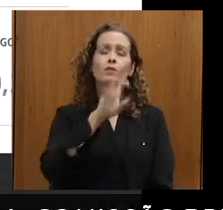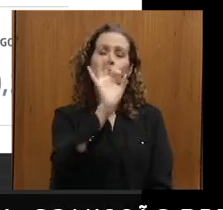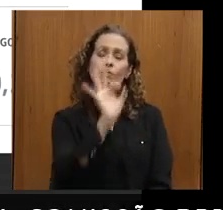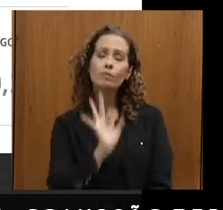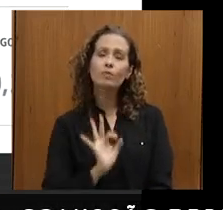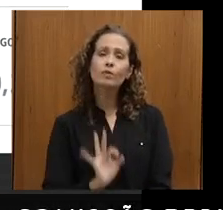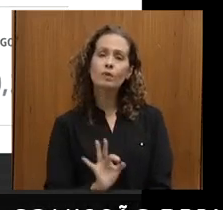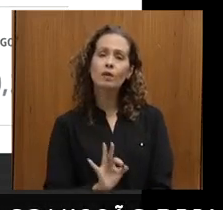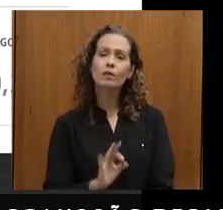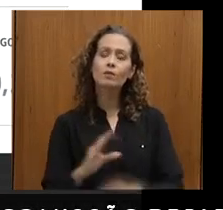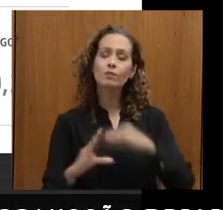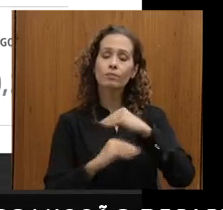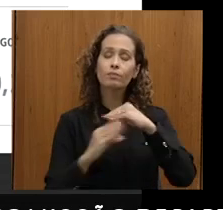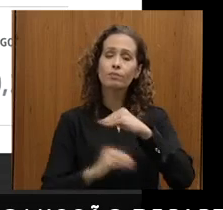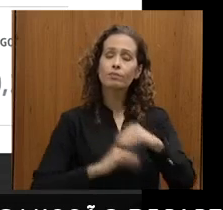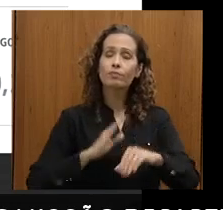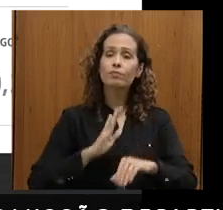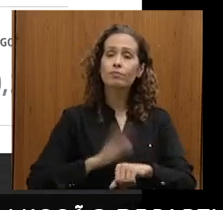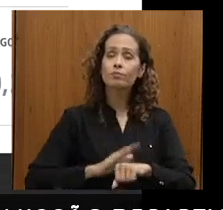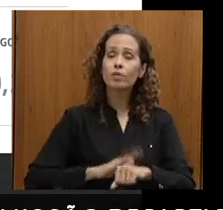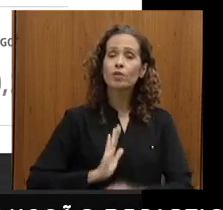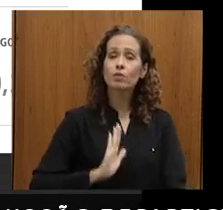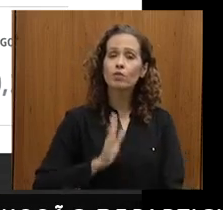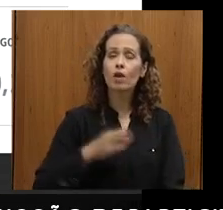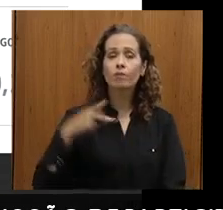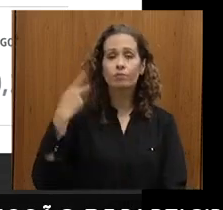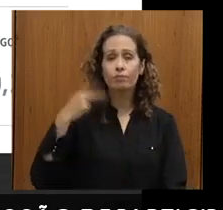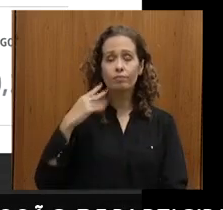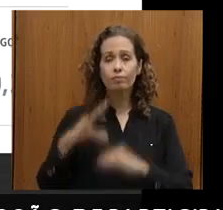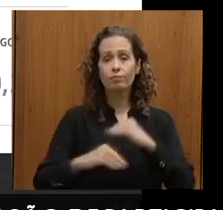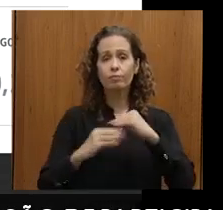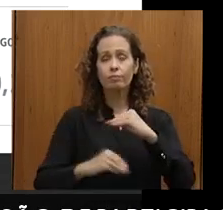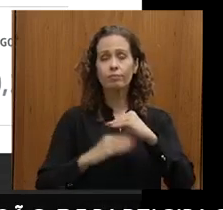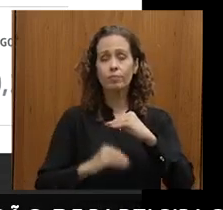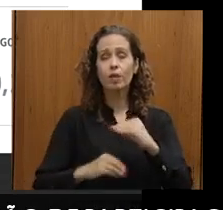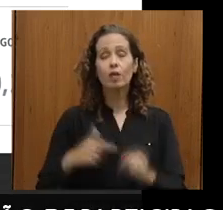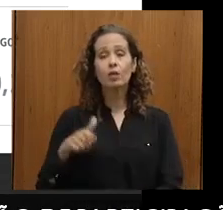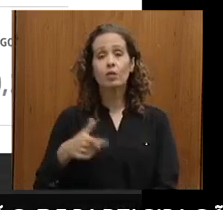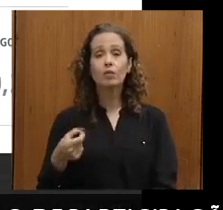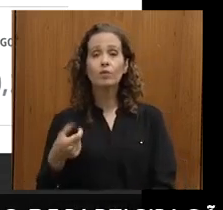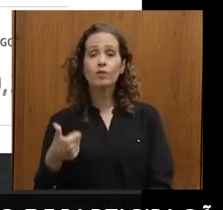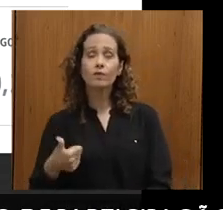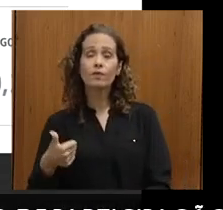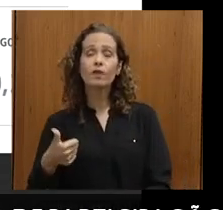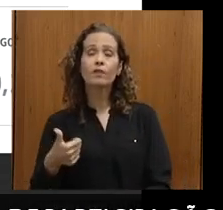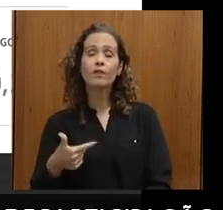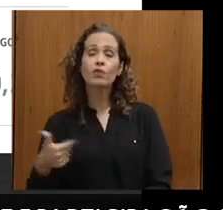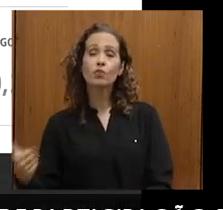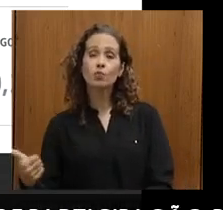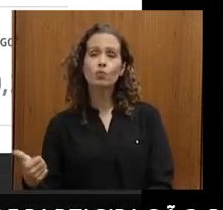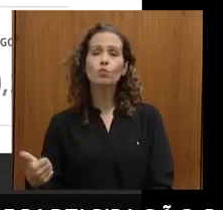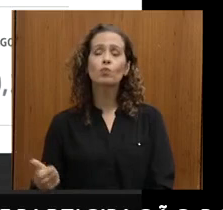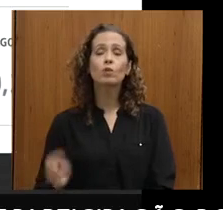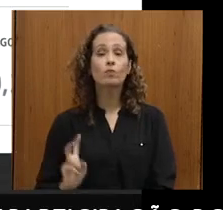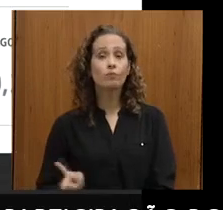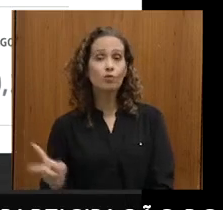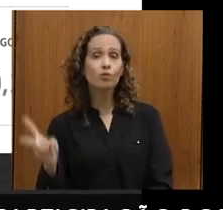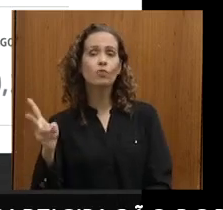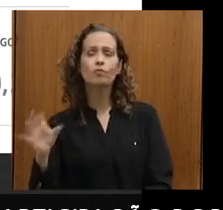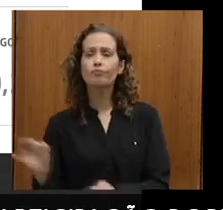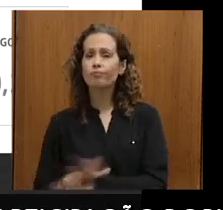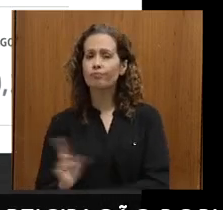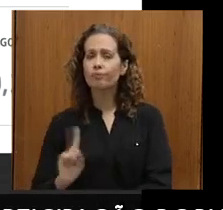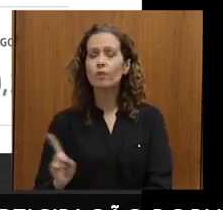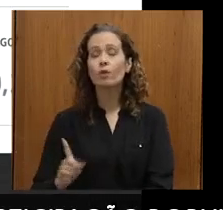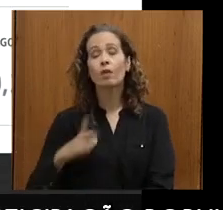de execução já concluída das emendas parlamentares. E, ano de 2021, que ainda não acabou, temos ainda o mês